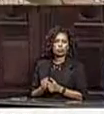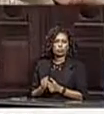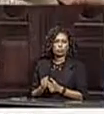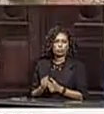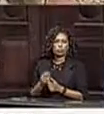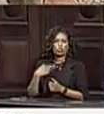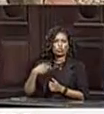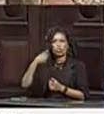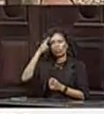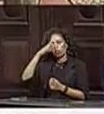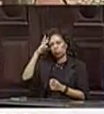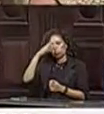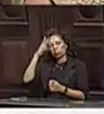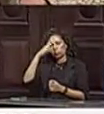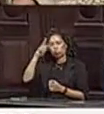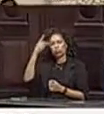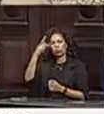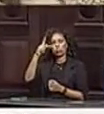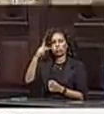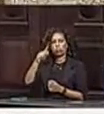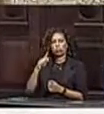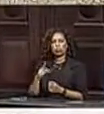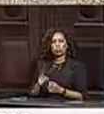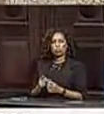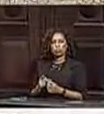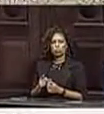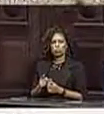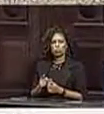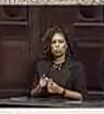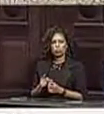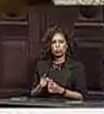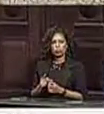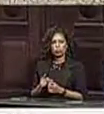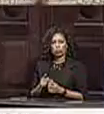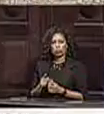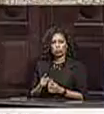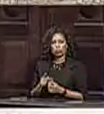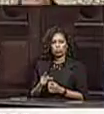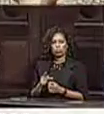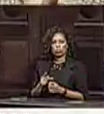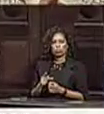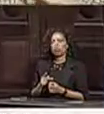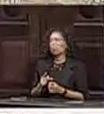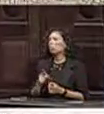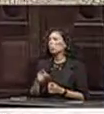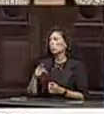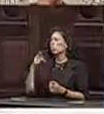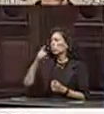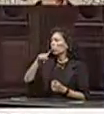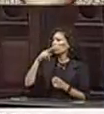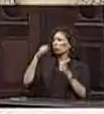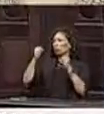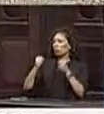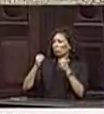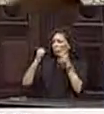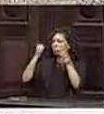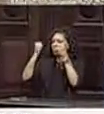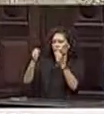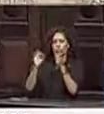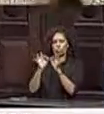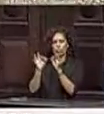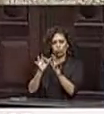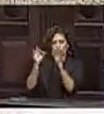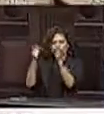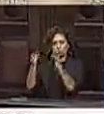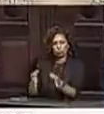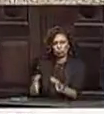eu membro do sindicato dos engenheiros, onde nós travávamos lutas exatamente pela redemocratização desse país, fazer com que